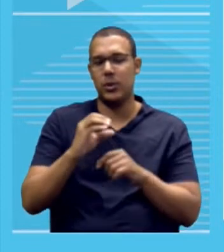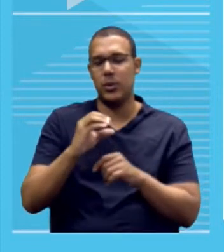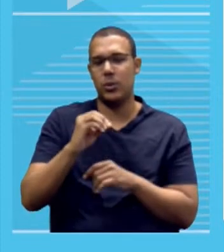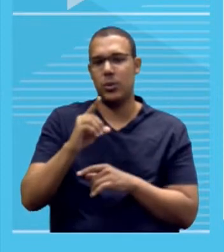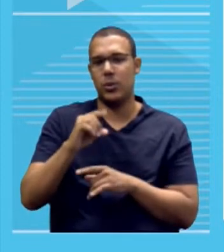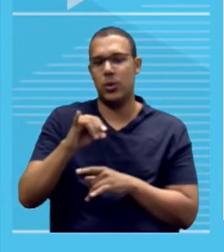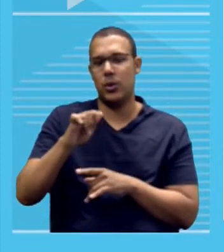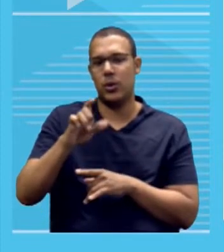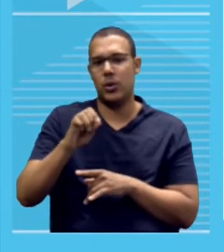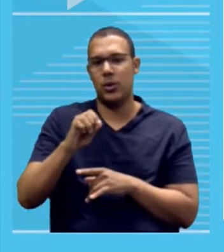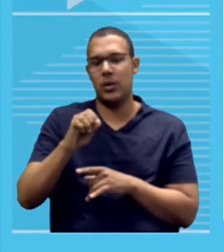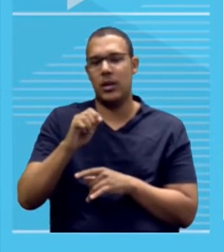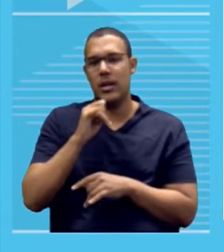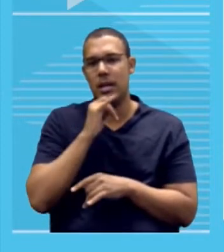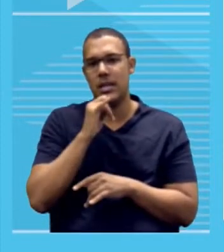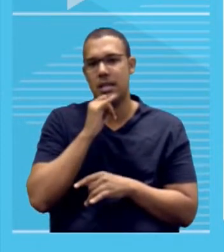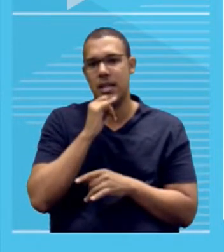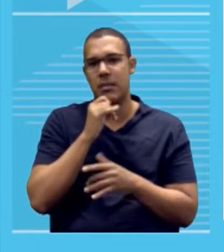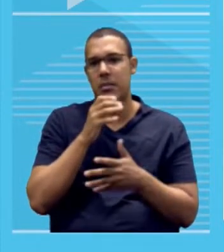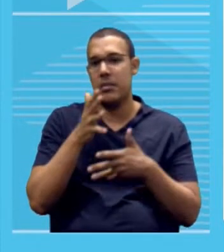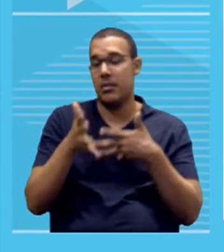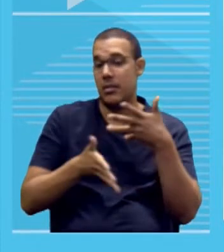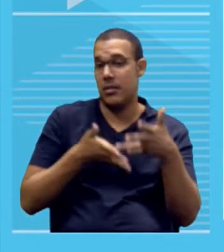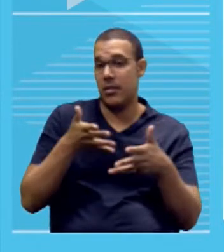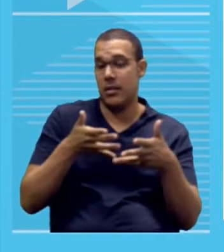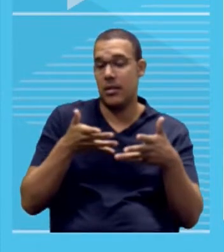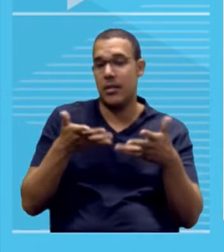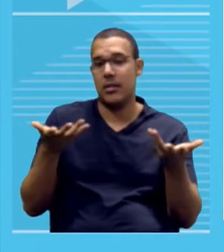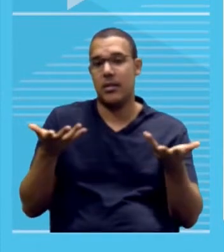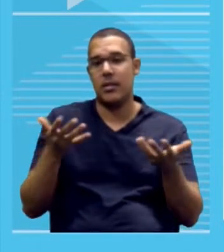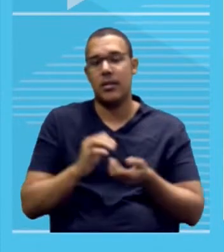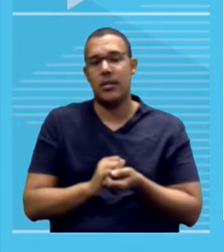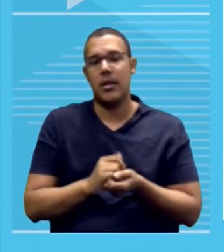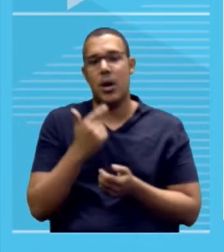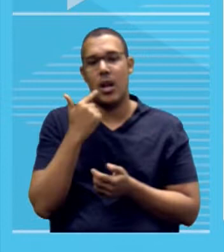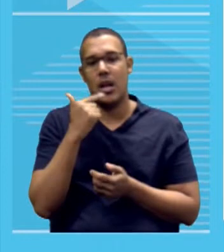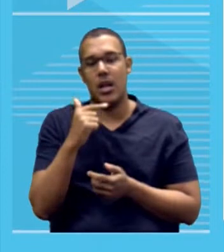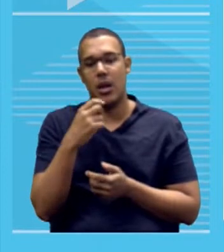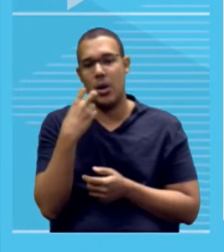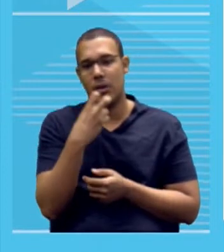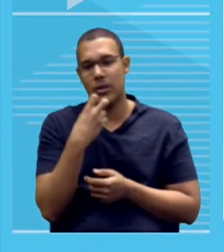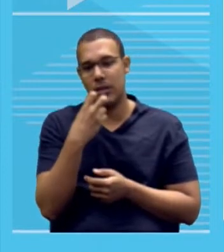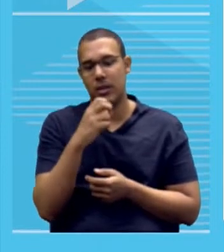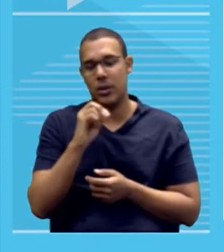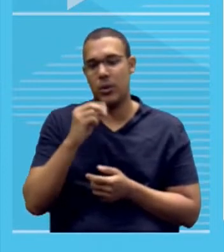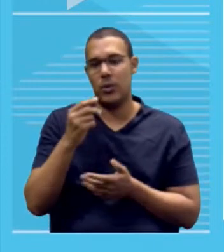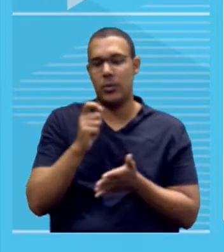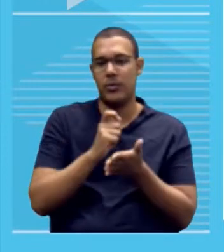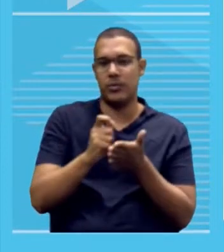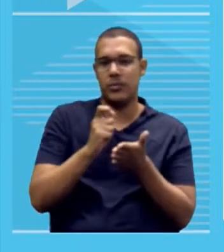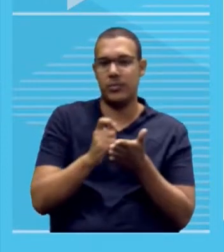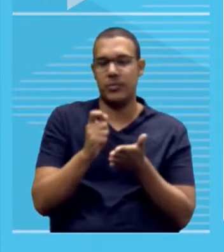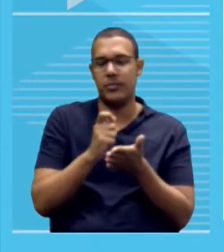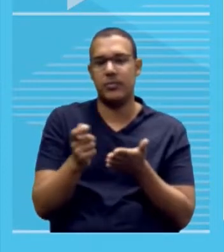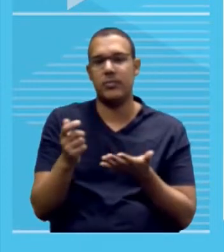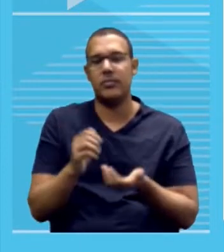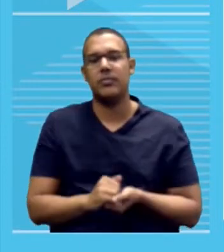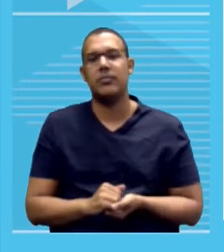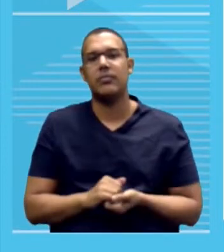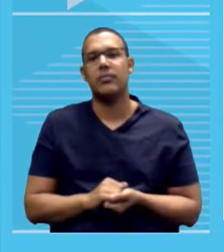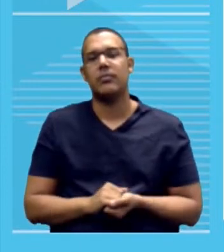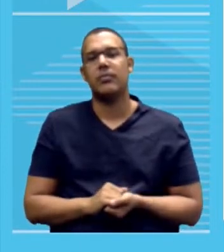tá usando língua de sinais se você está usando a língua oral você tá usando a língua escrita o código